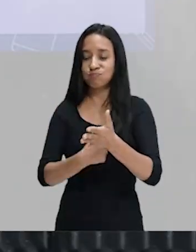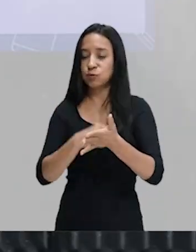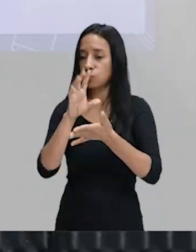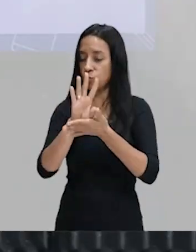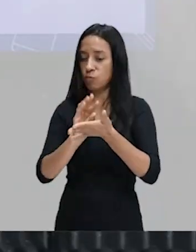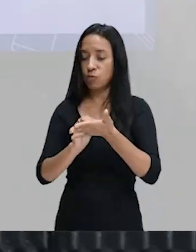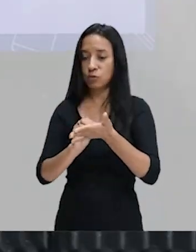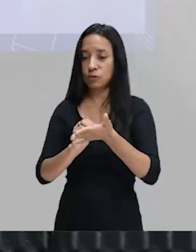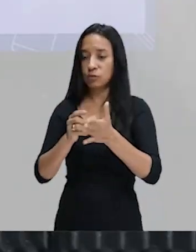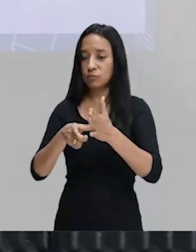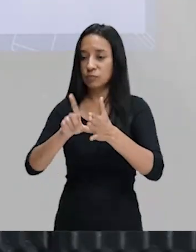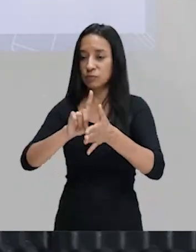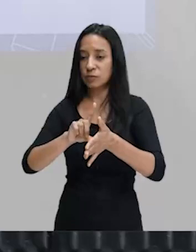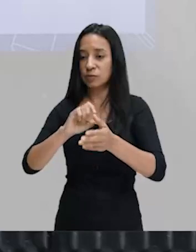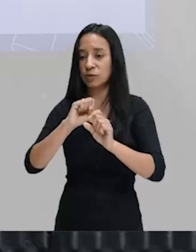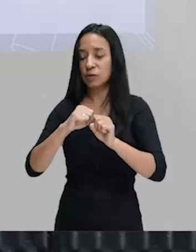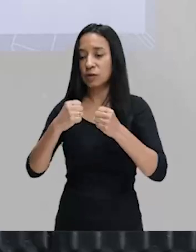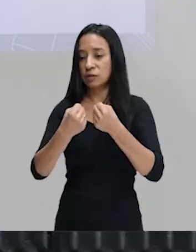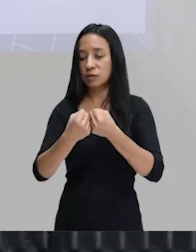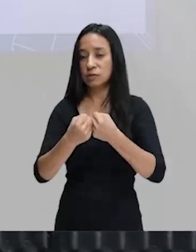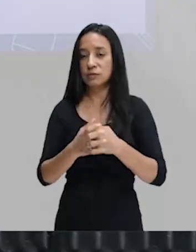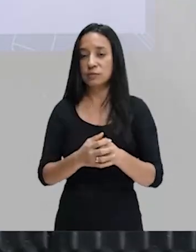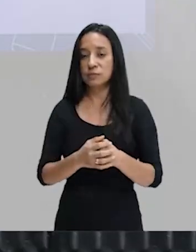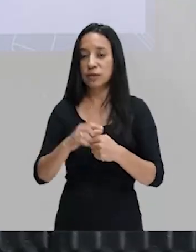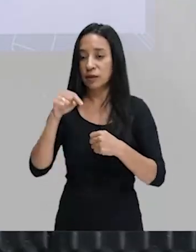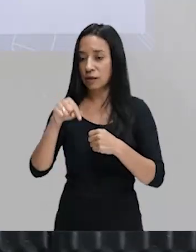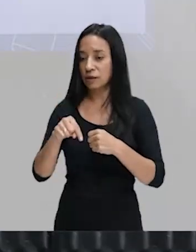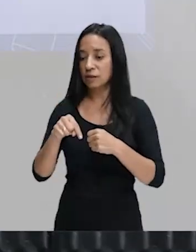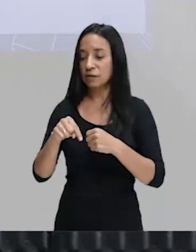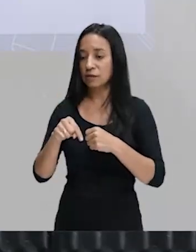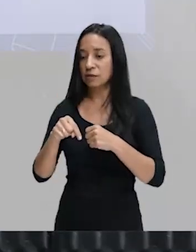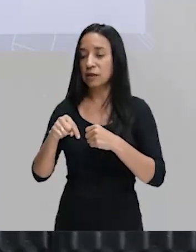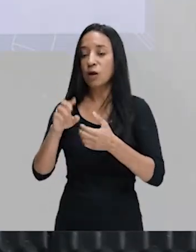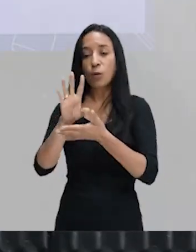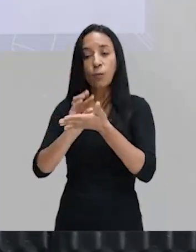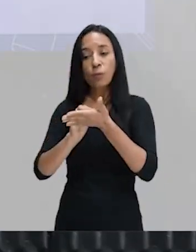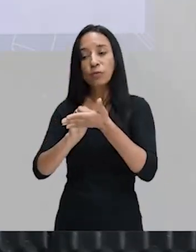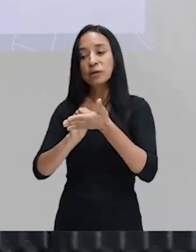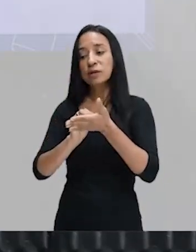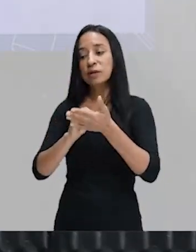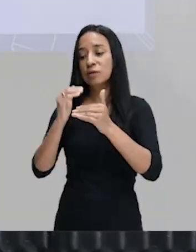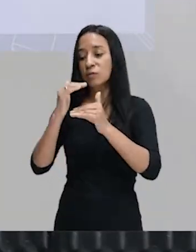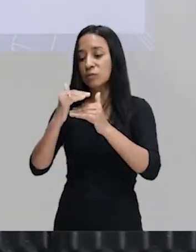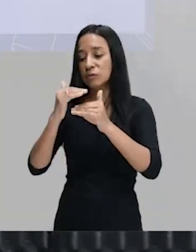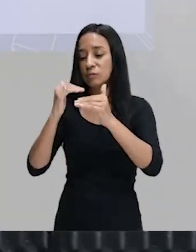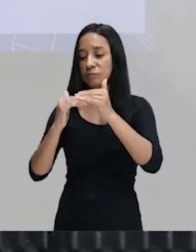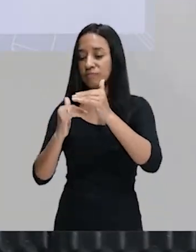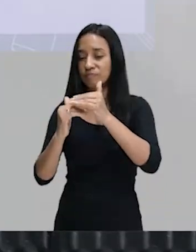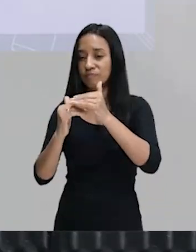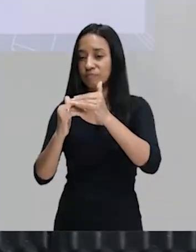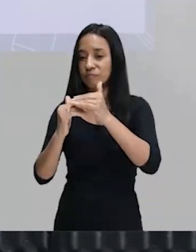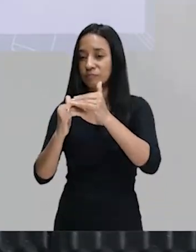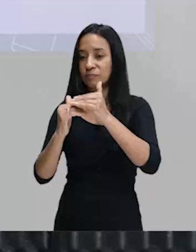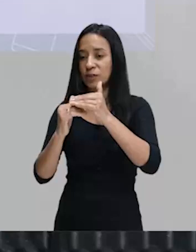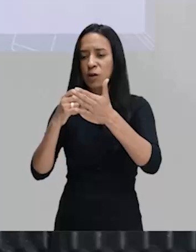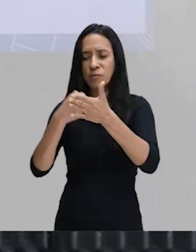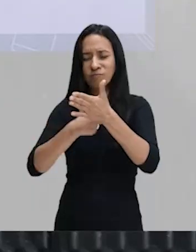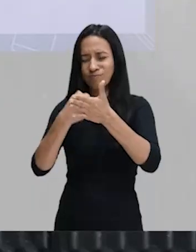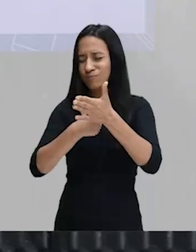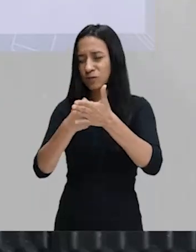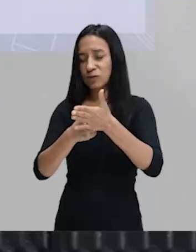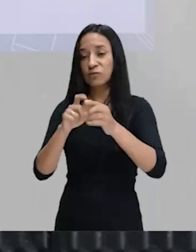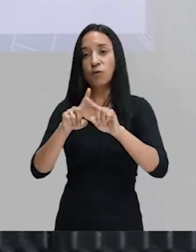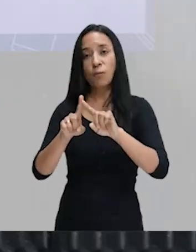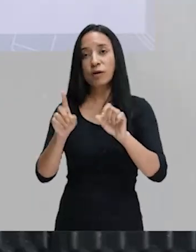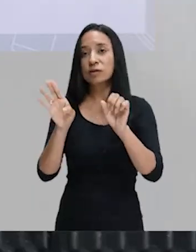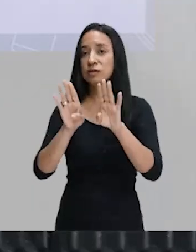anterior de sociedade. Então a gente pode dizer que o estamento é um modelo intermediário. Ele não é nem flexível, mas não é rígido do